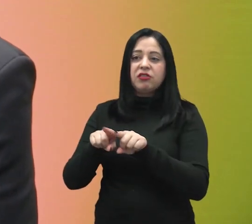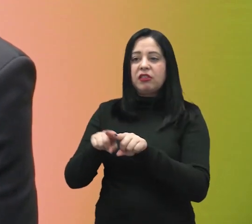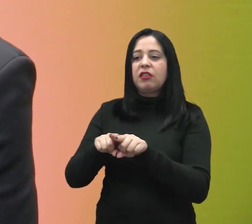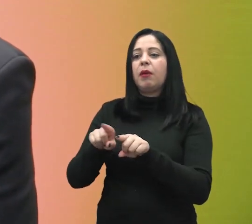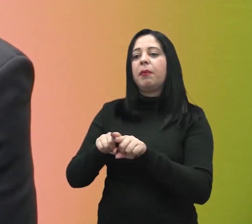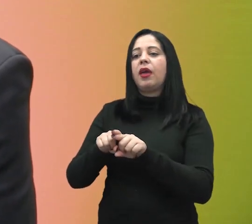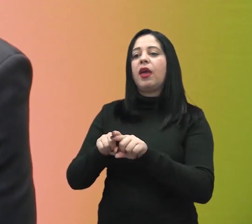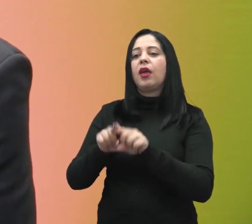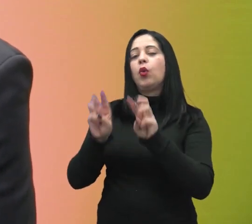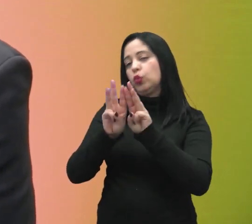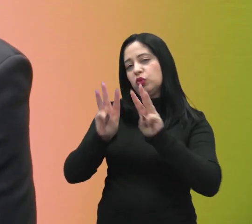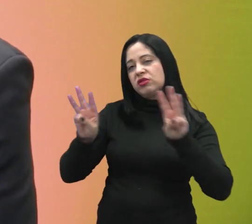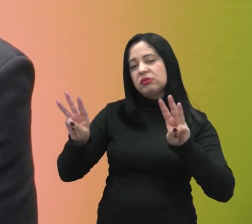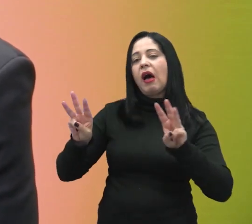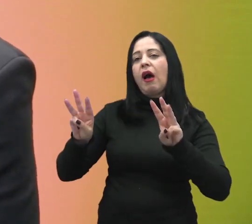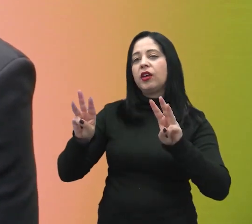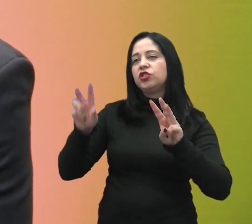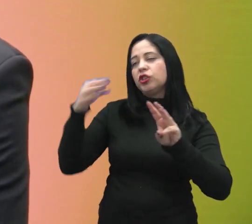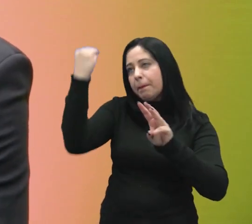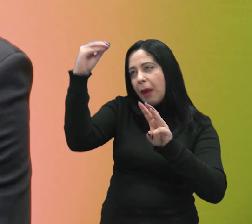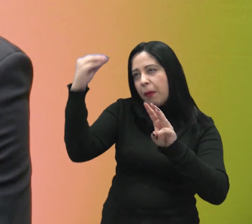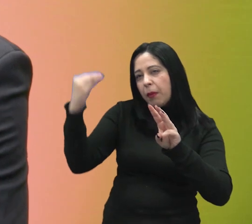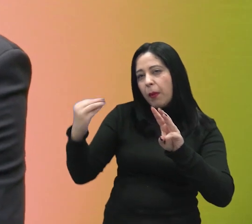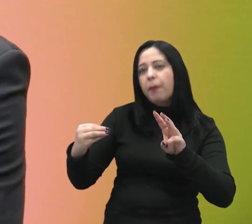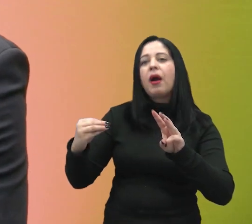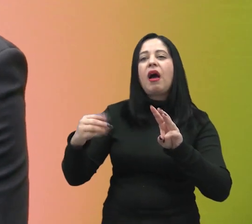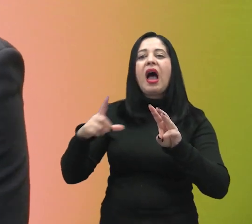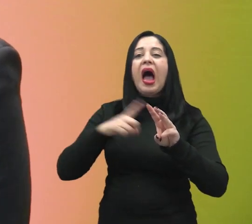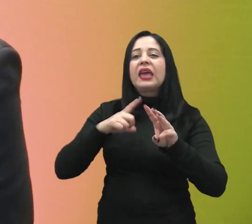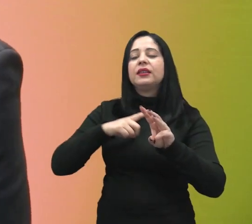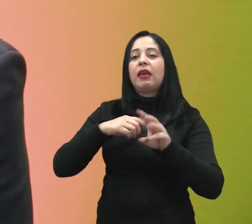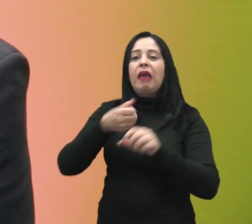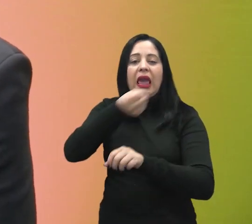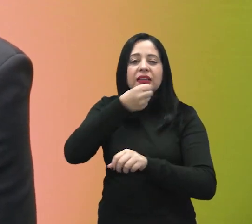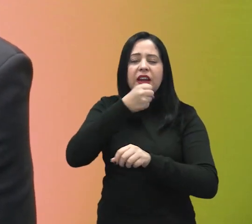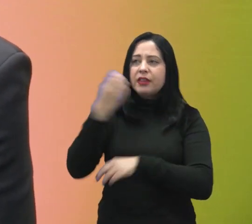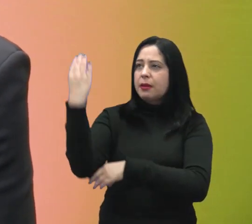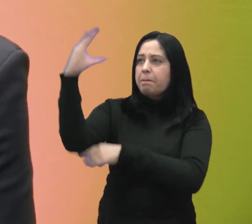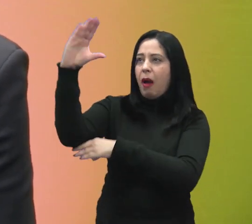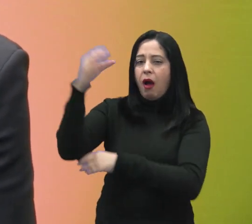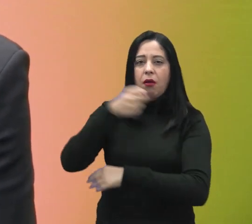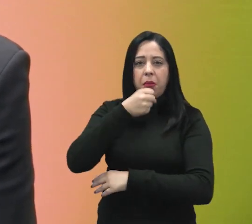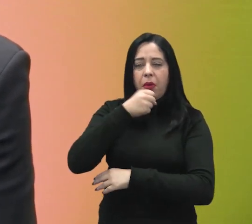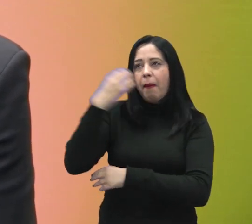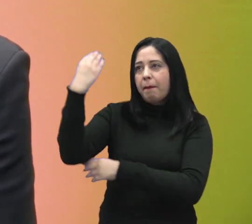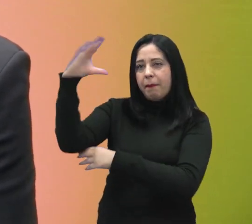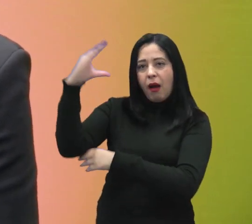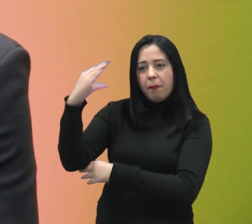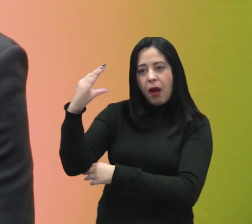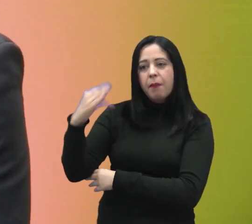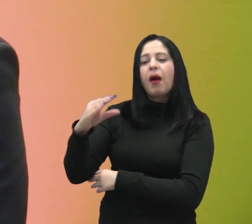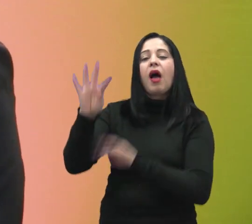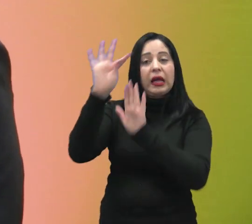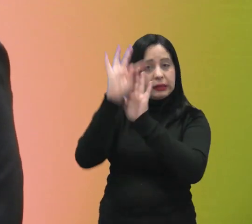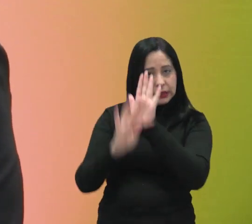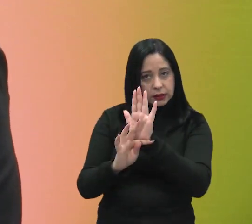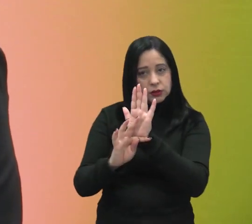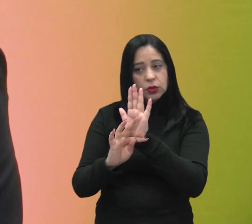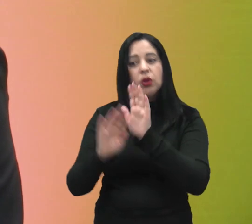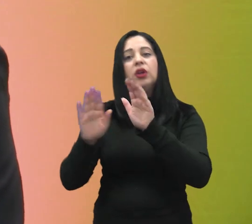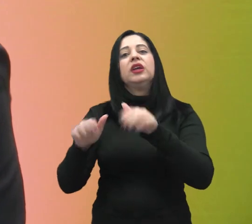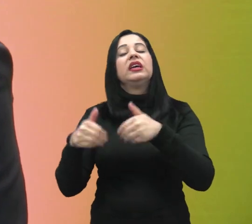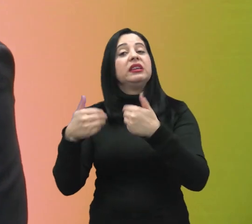eu já tinha um portfólio de entrevistas, de textos, que isso me deu a possibilidade de